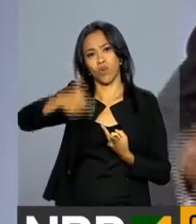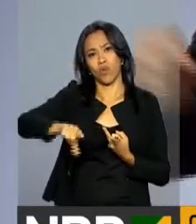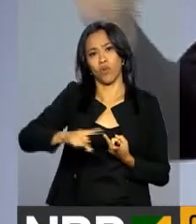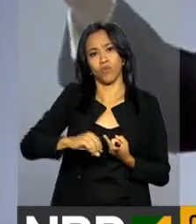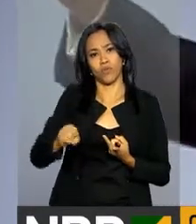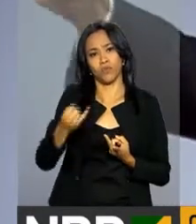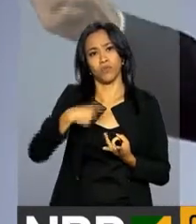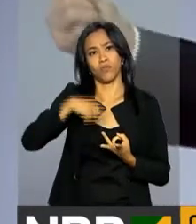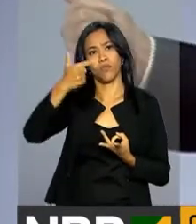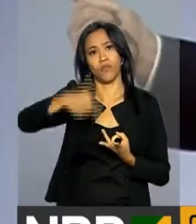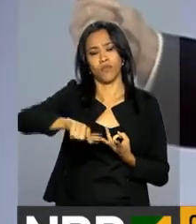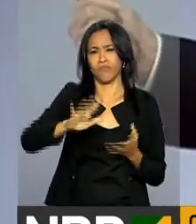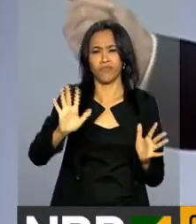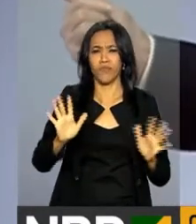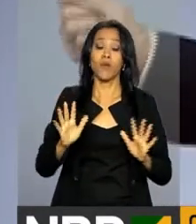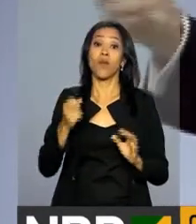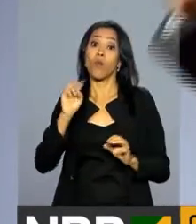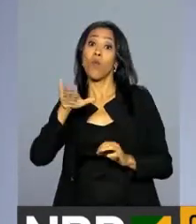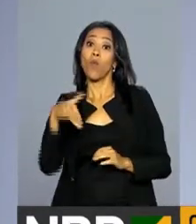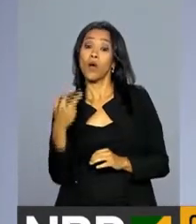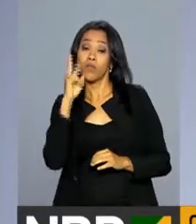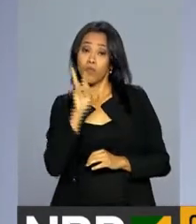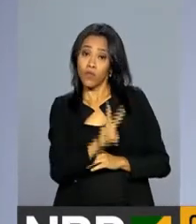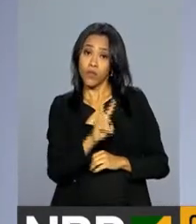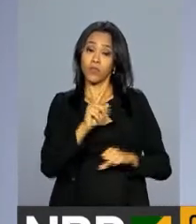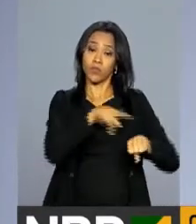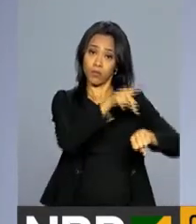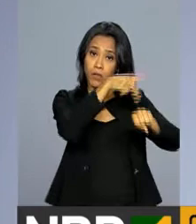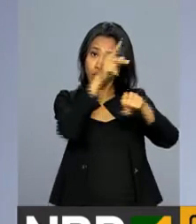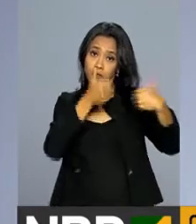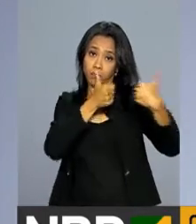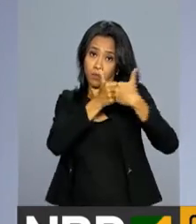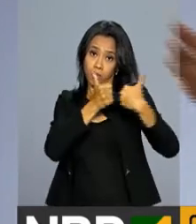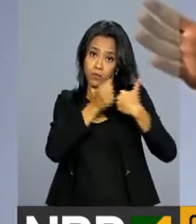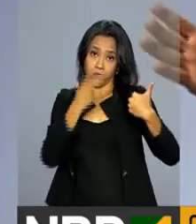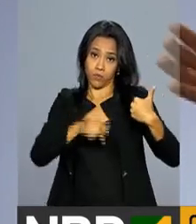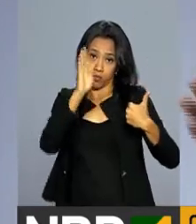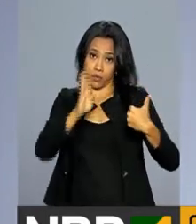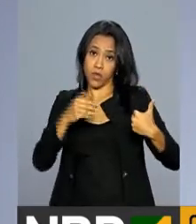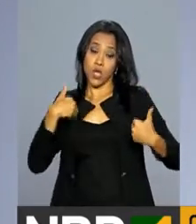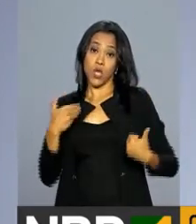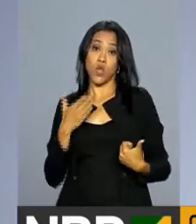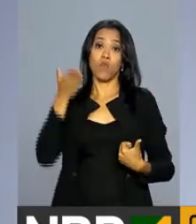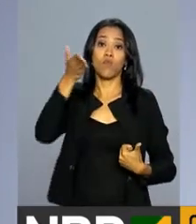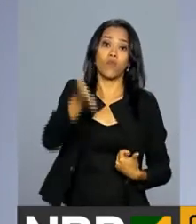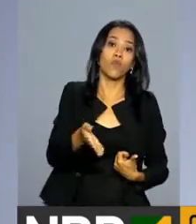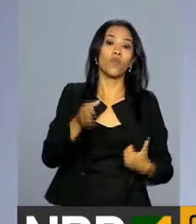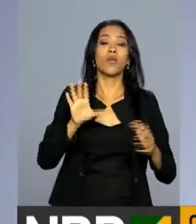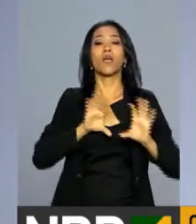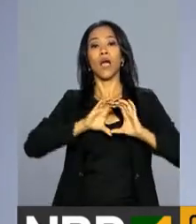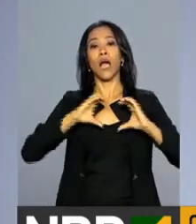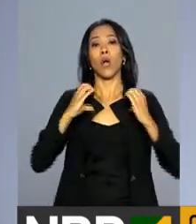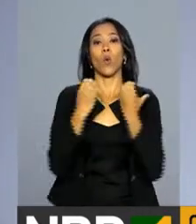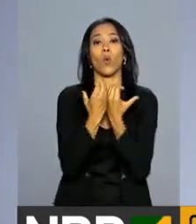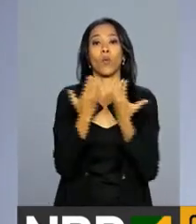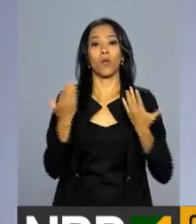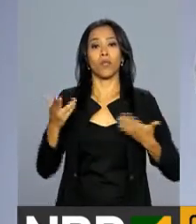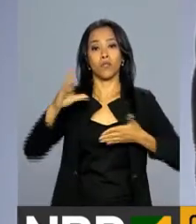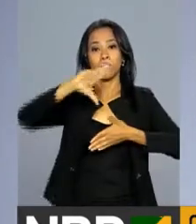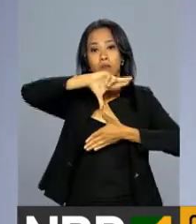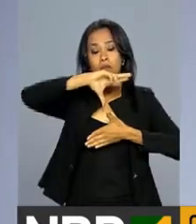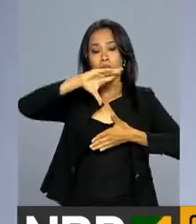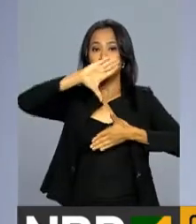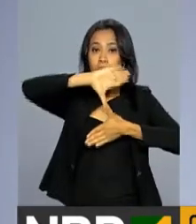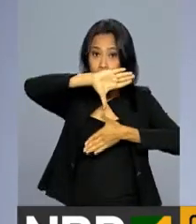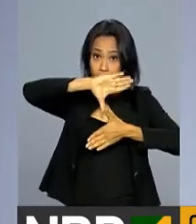né quando nós vemos países vizinhos e até conta que muito recentemente eu fui a cúpula das américas aqui em lima no peru e lá havia